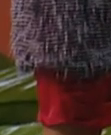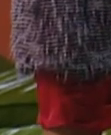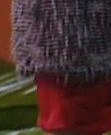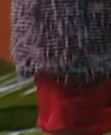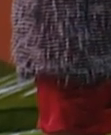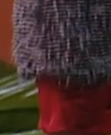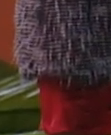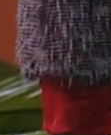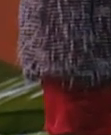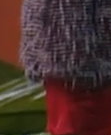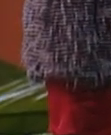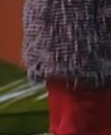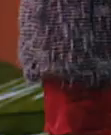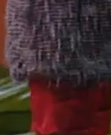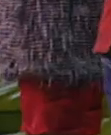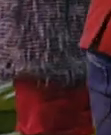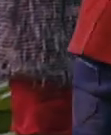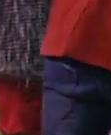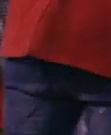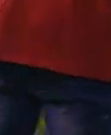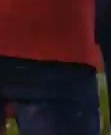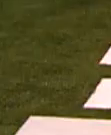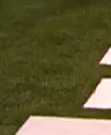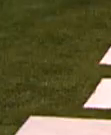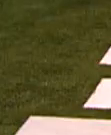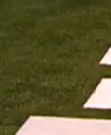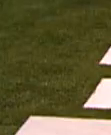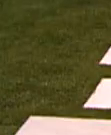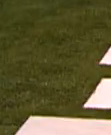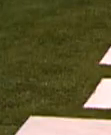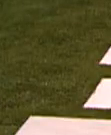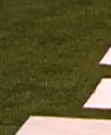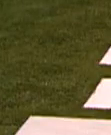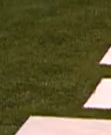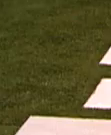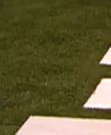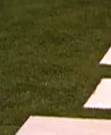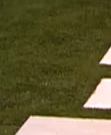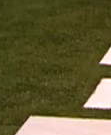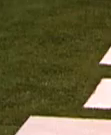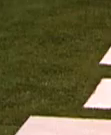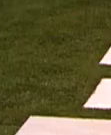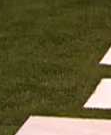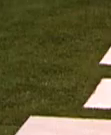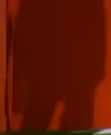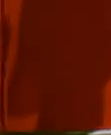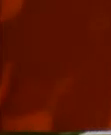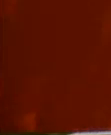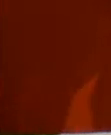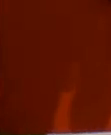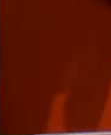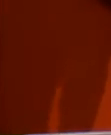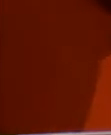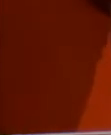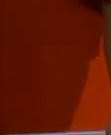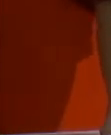Adoro-te, está bem? Até logo. Quero-te bem, até já. Está bem, bem conta dele, está bem? Vá. Até para a semana ver. Claro que sim, vá. Tchau.